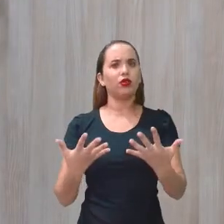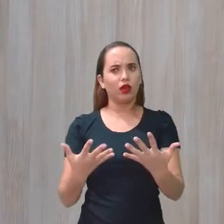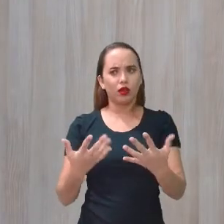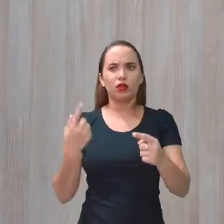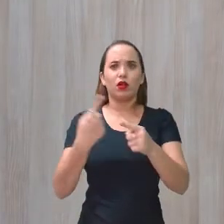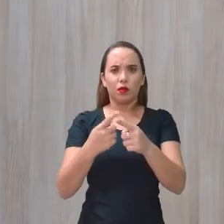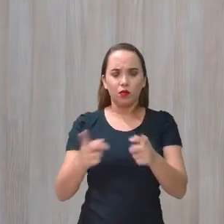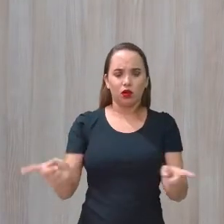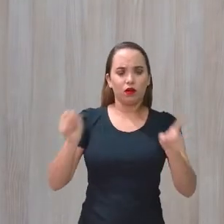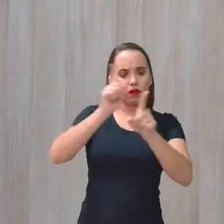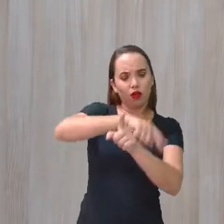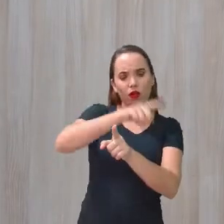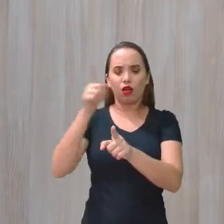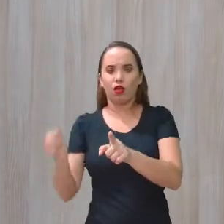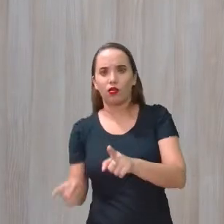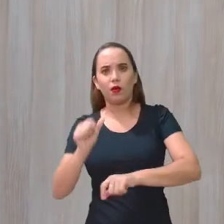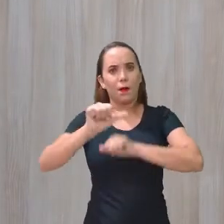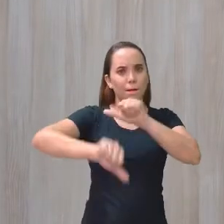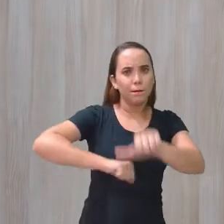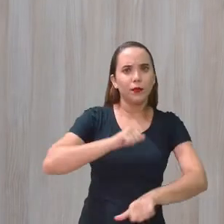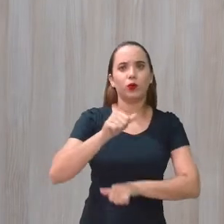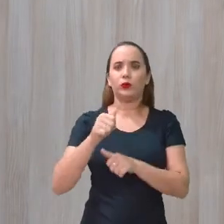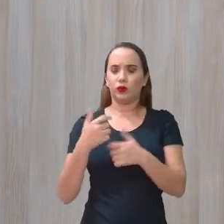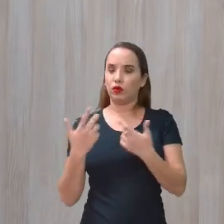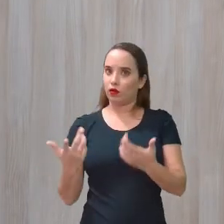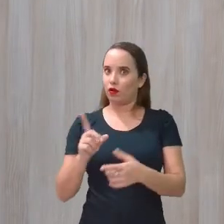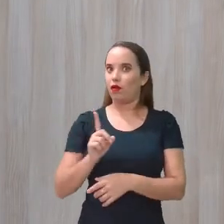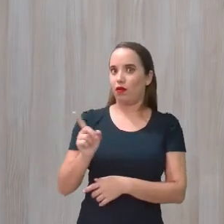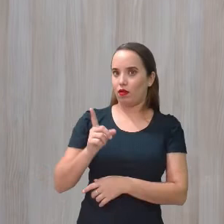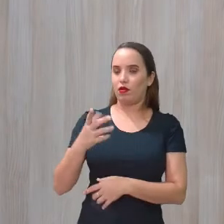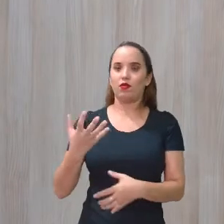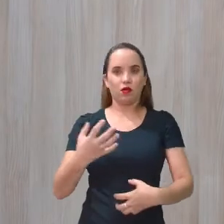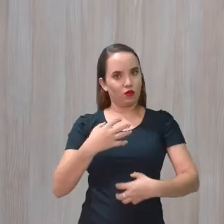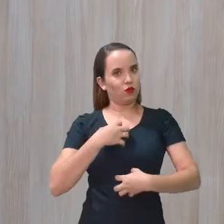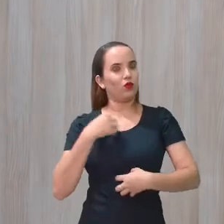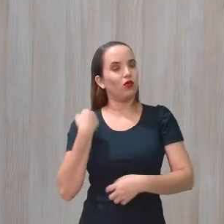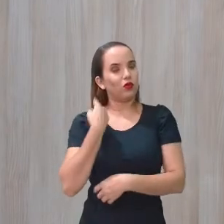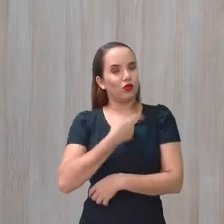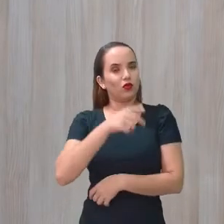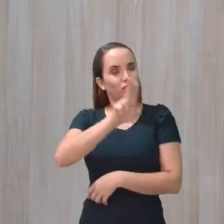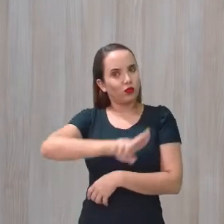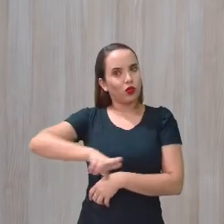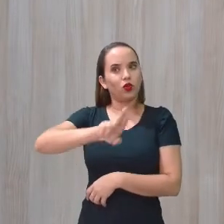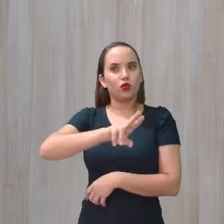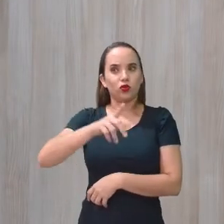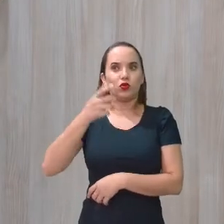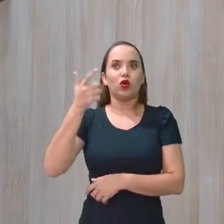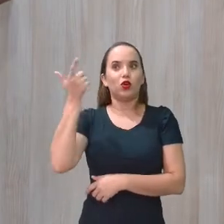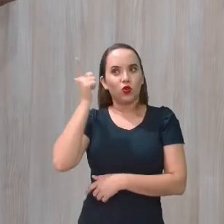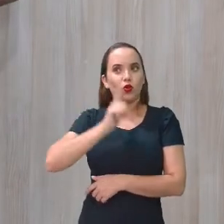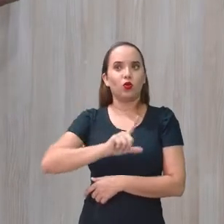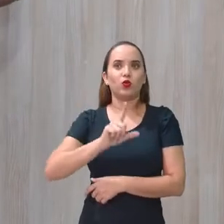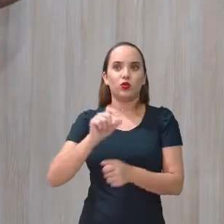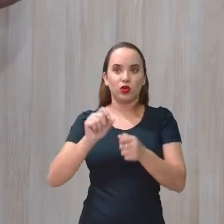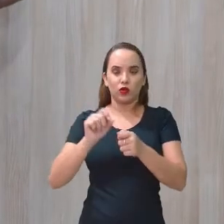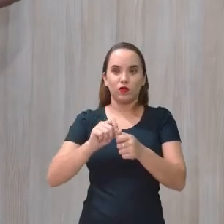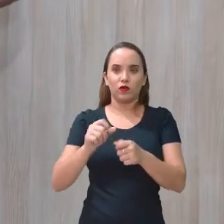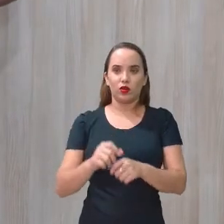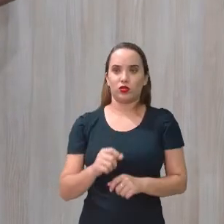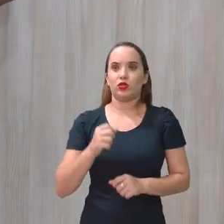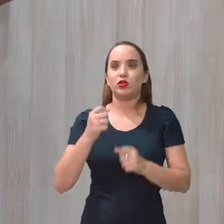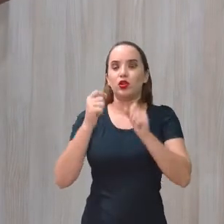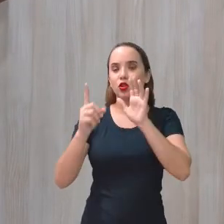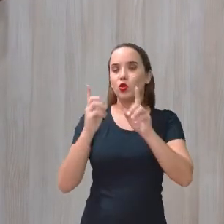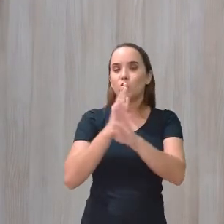subtraindo e assim segue. Bom, essa é a maneira que a gente vai utilizar, é a maneira que a gente vai conseguir fazer para chegar nas soluções,